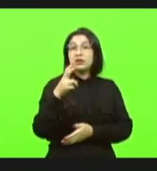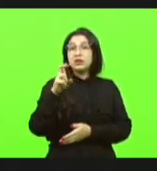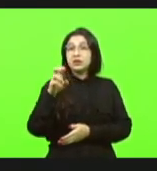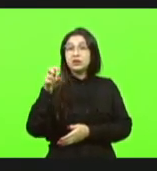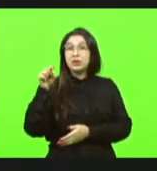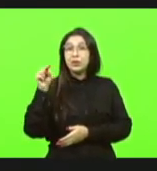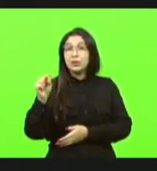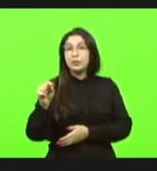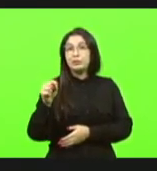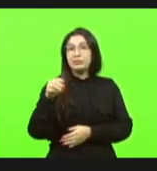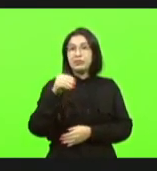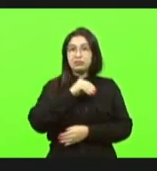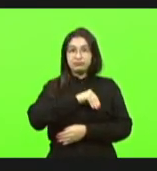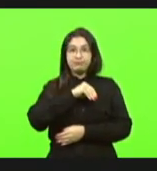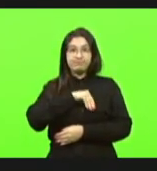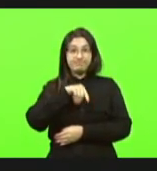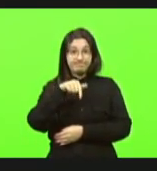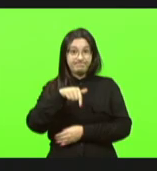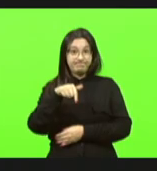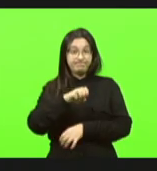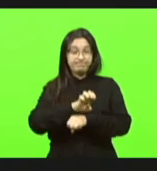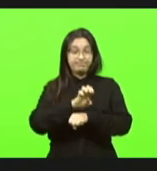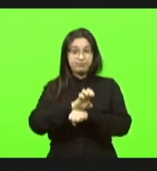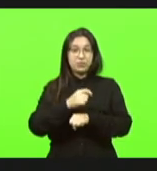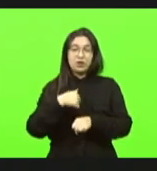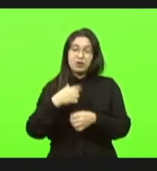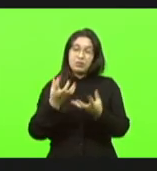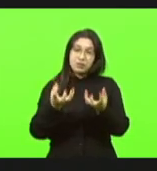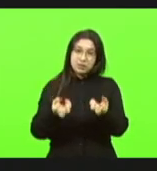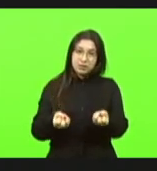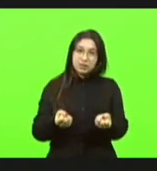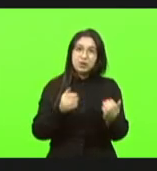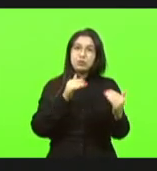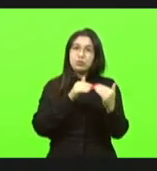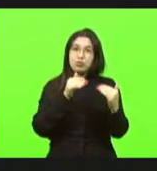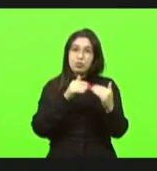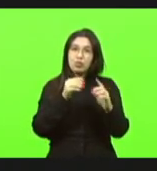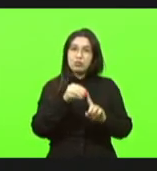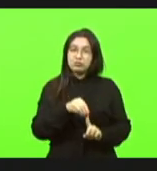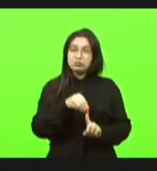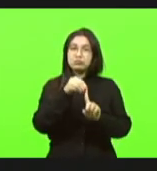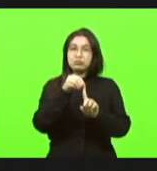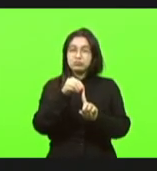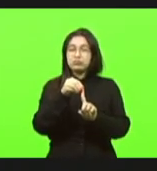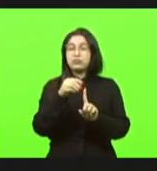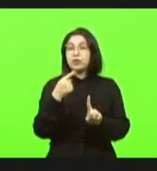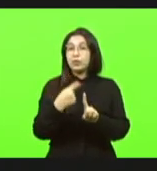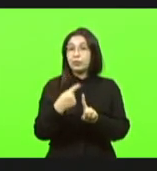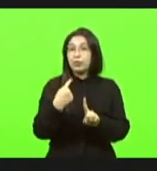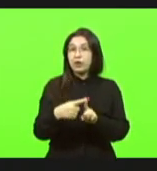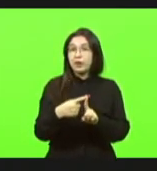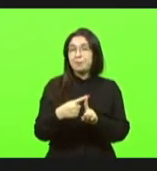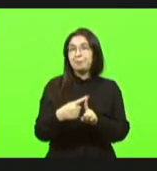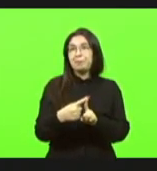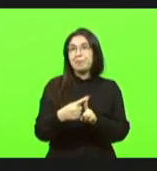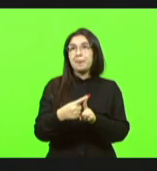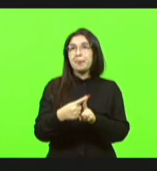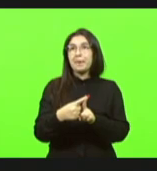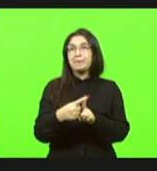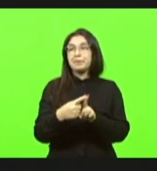ganham aqui no estado lá então eu vou posicionar favorável destaque a até por uma forma de